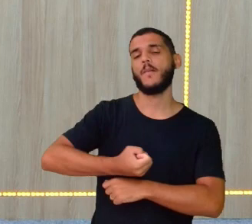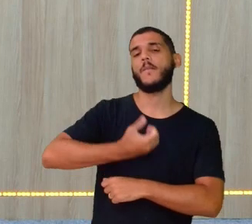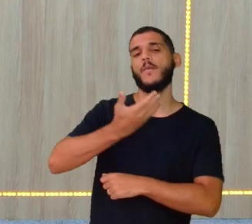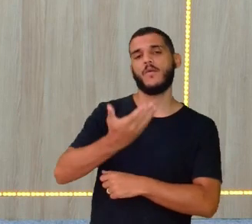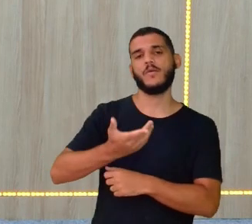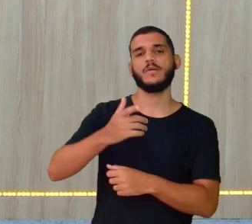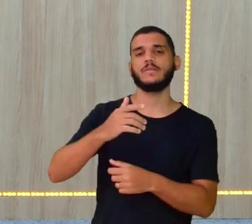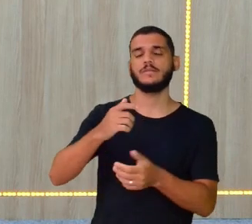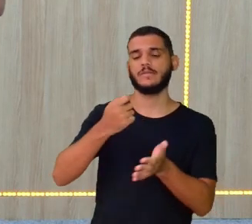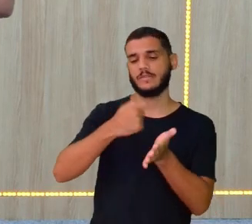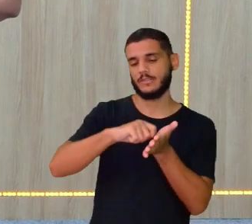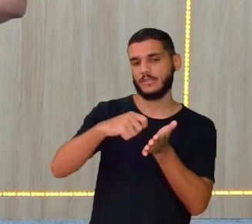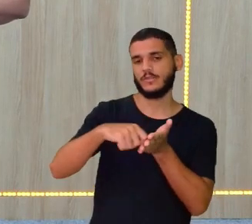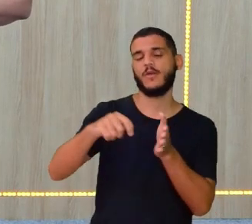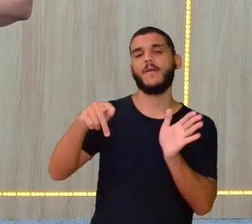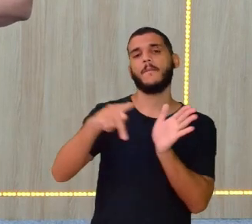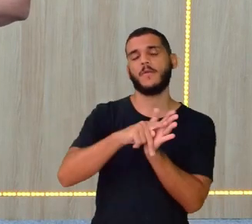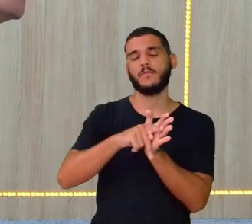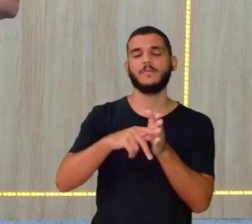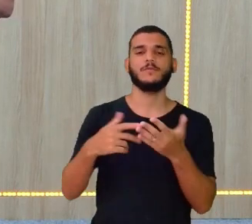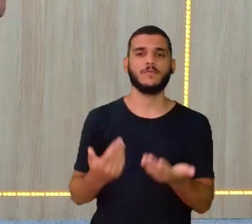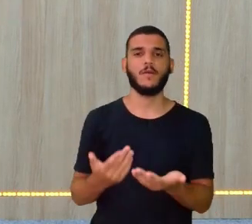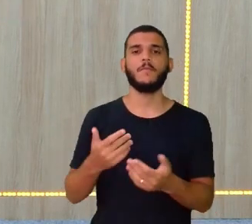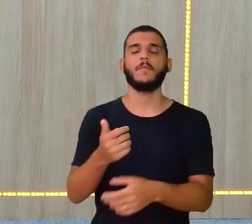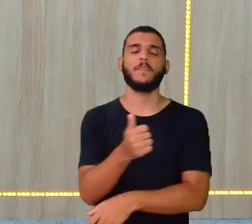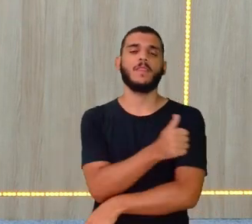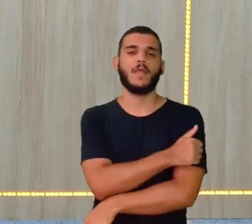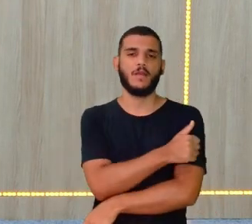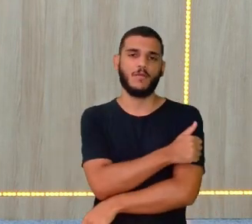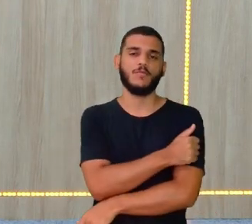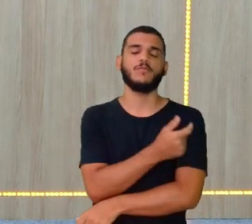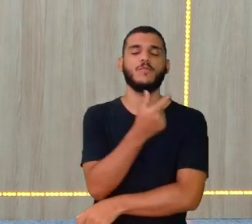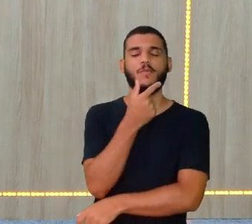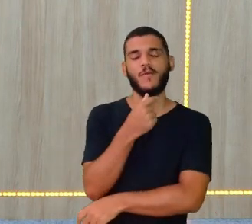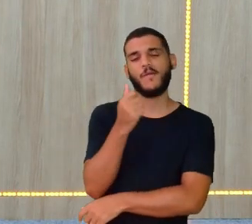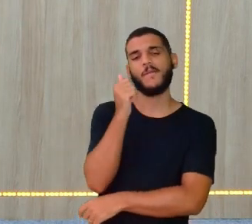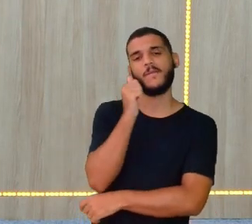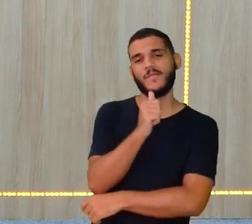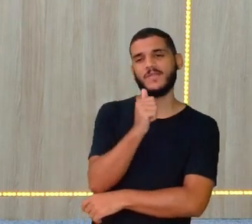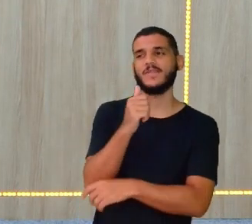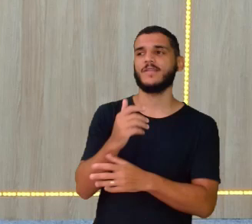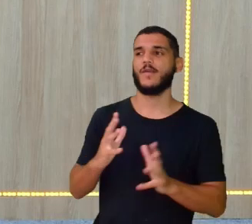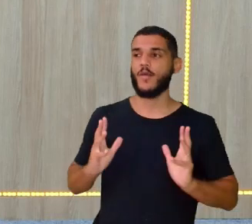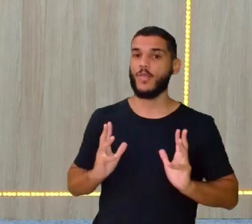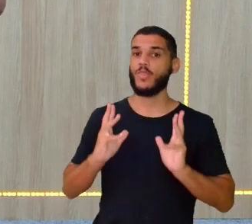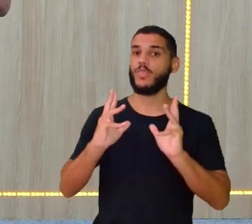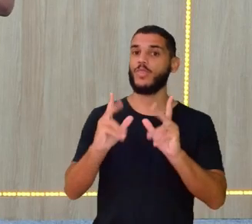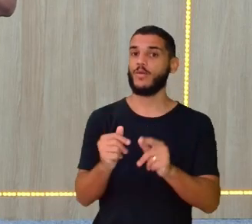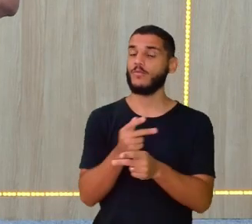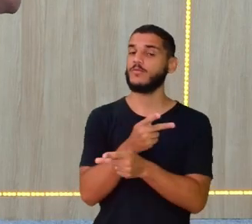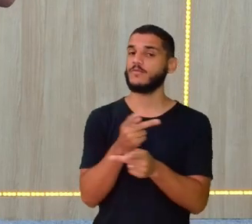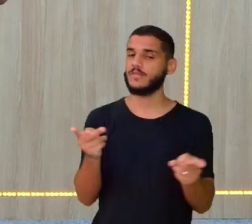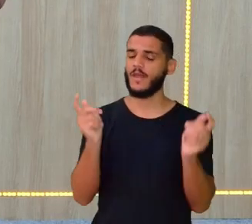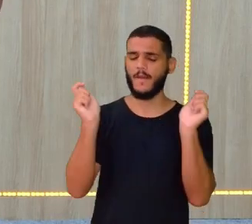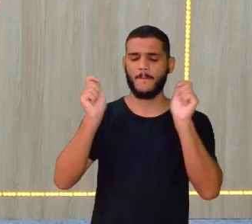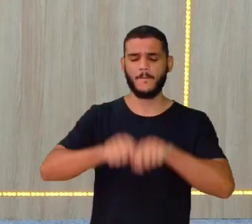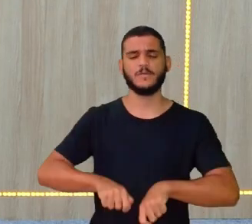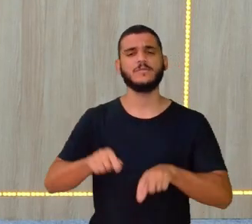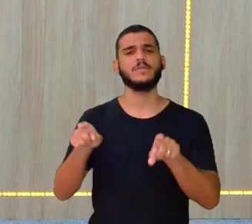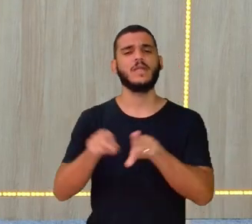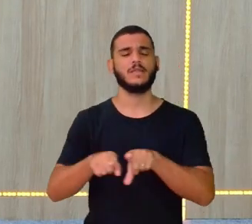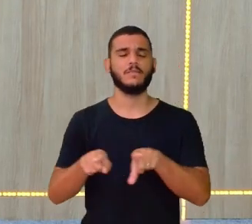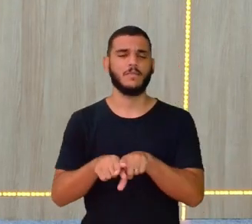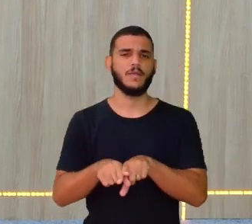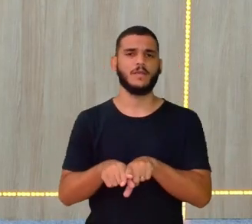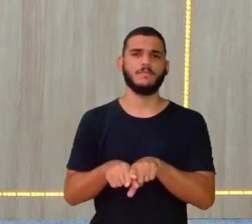um escritor. E aí, alunos e alunas do 6º ano, todos vocês podem sim, não